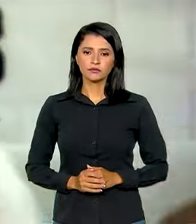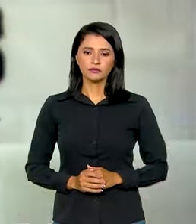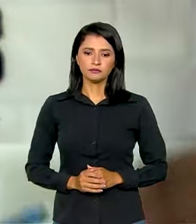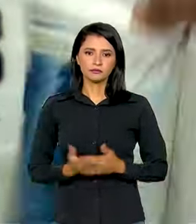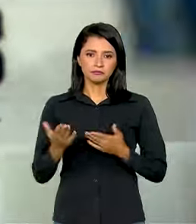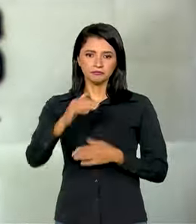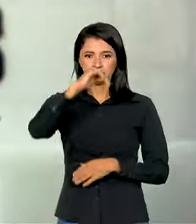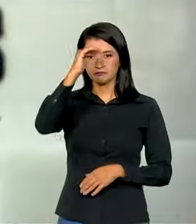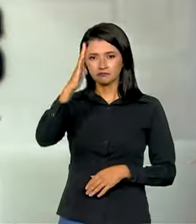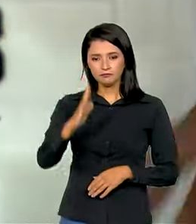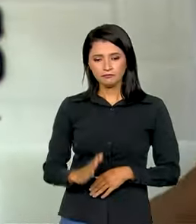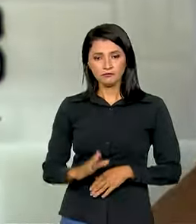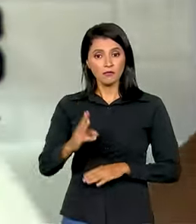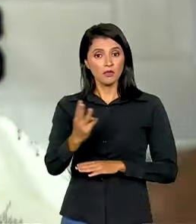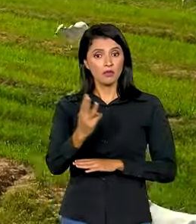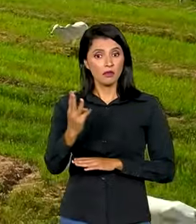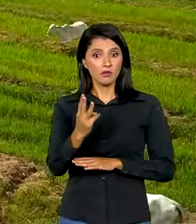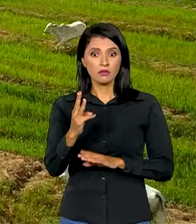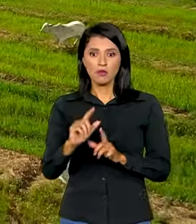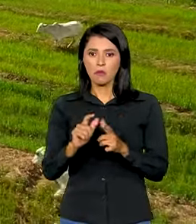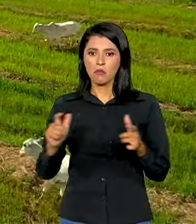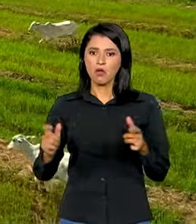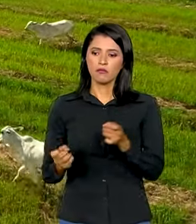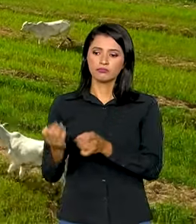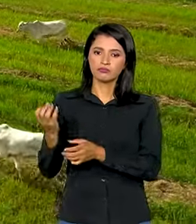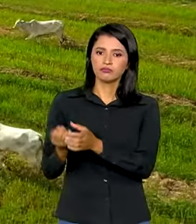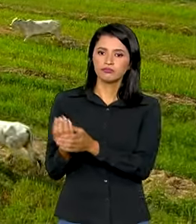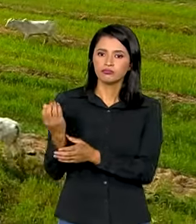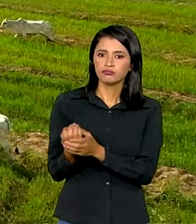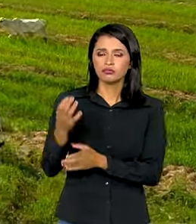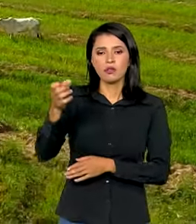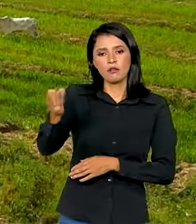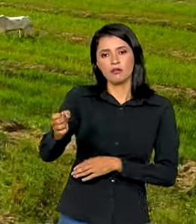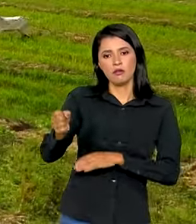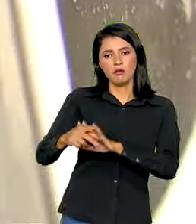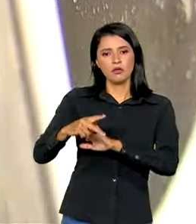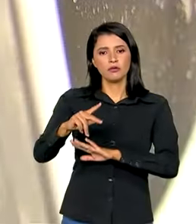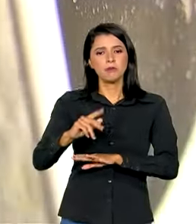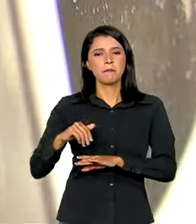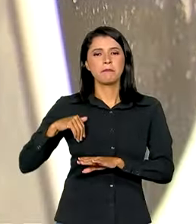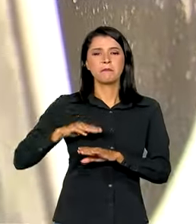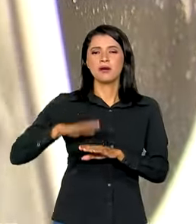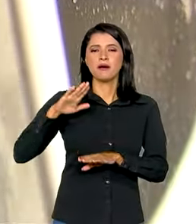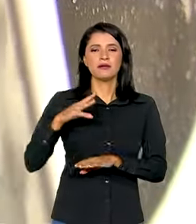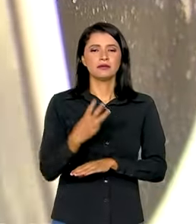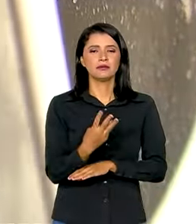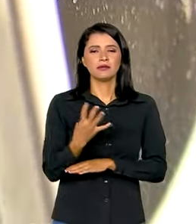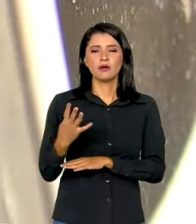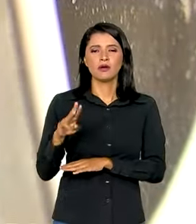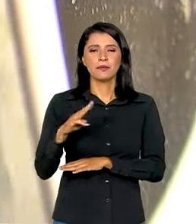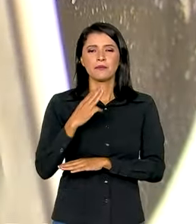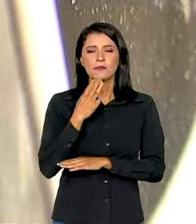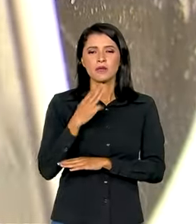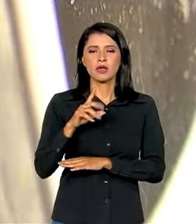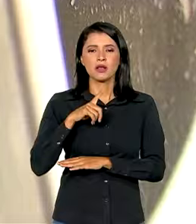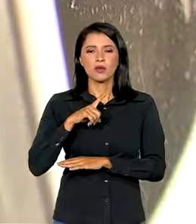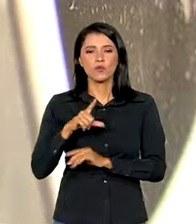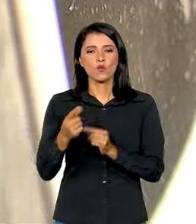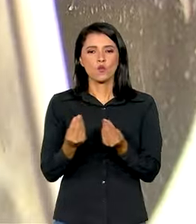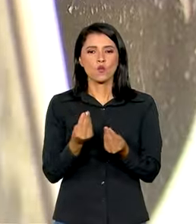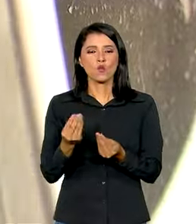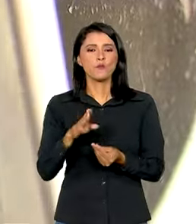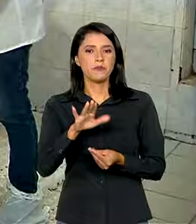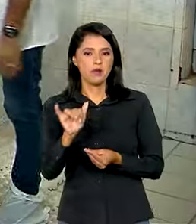O Brasil é o terceiro maior produtor mundial de leite, com mais de 34 bilhões de litros por